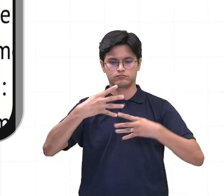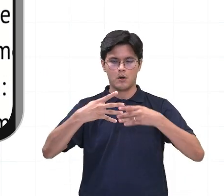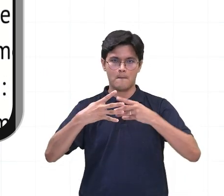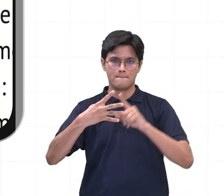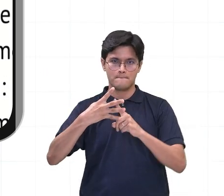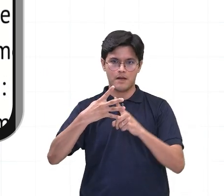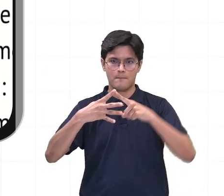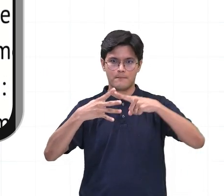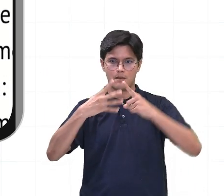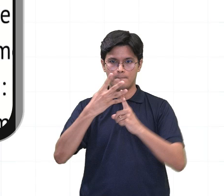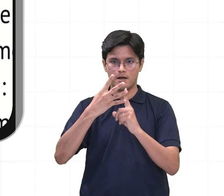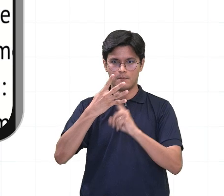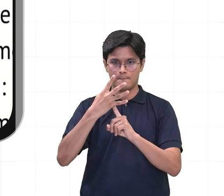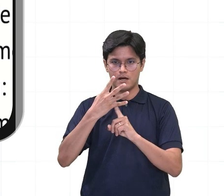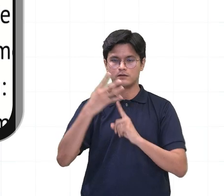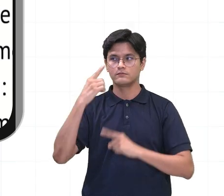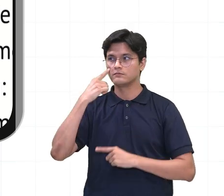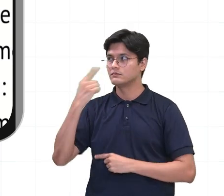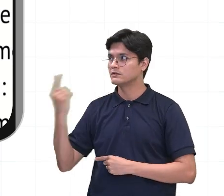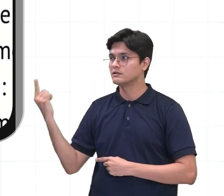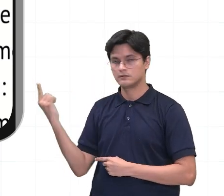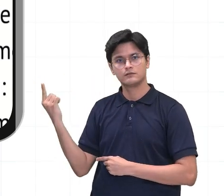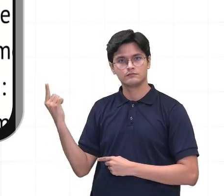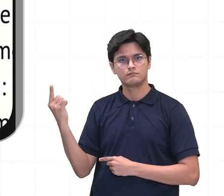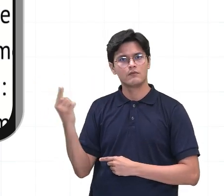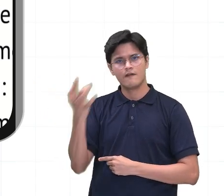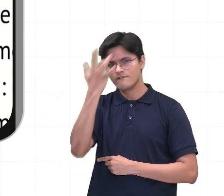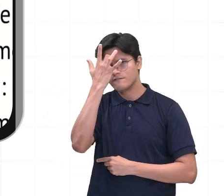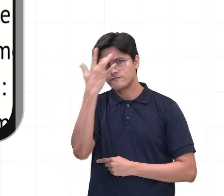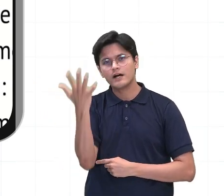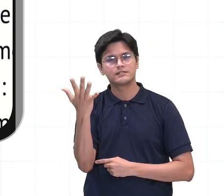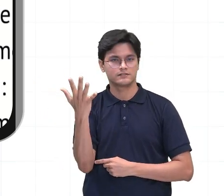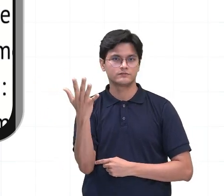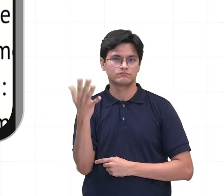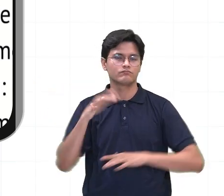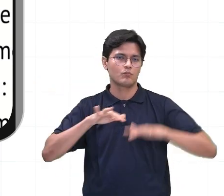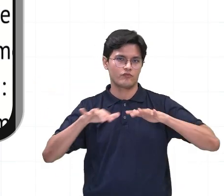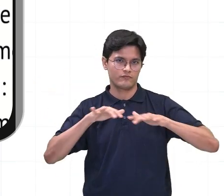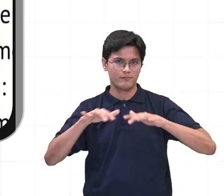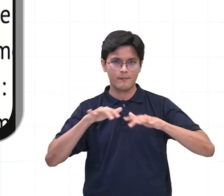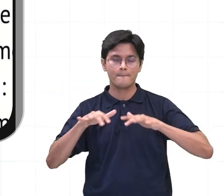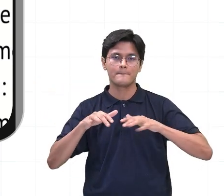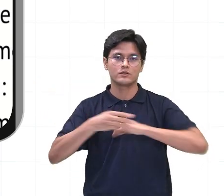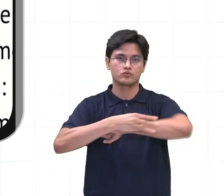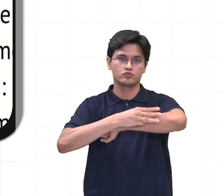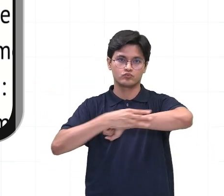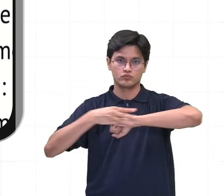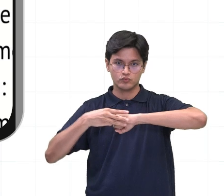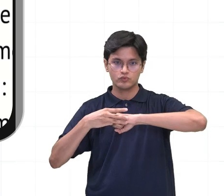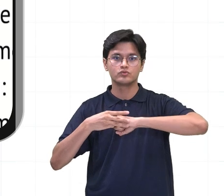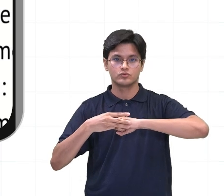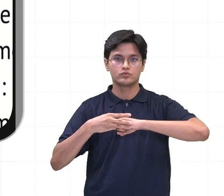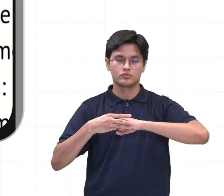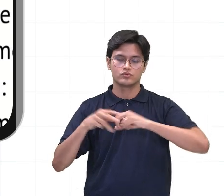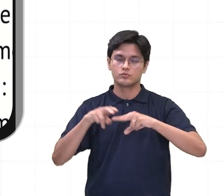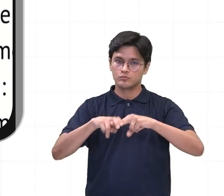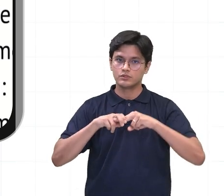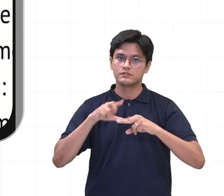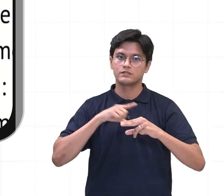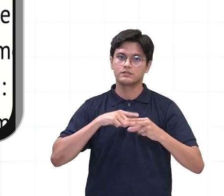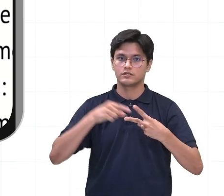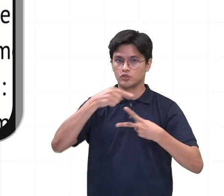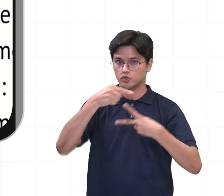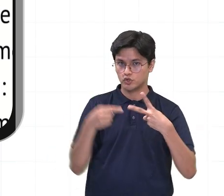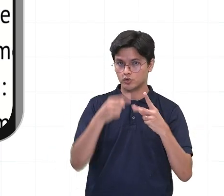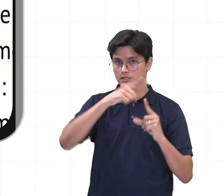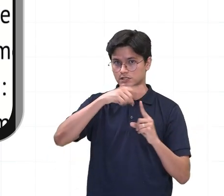vermelho, onde ele facilita ali o movimento muscular. Por isso que a gente tem aqui 2 tipos de tecido